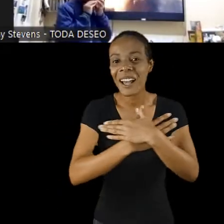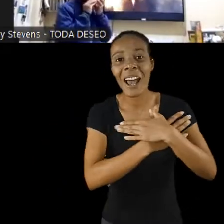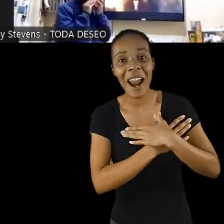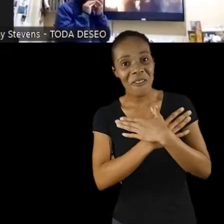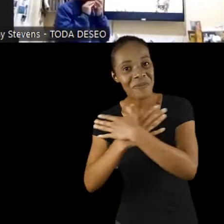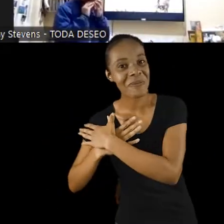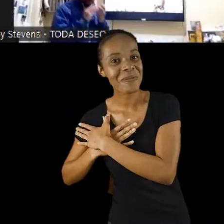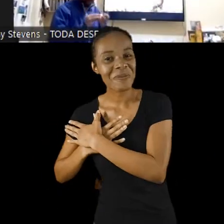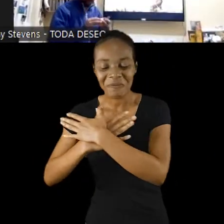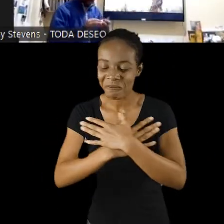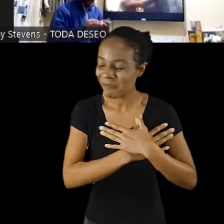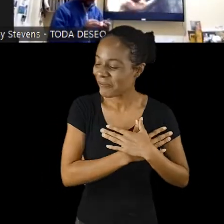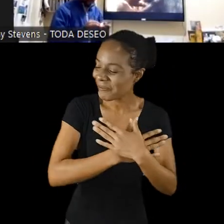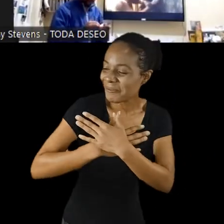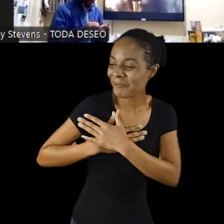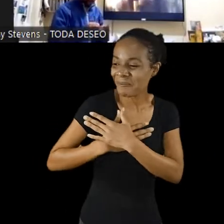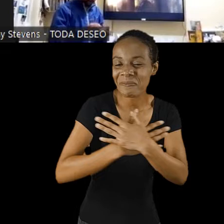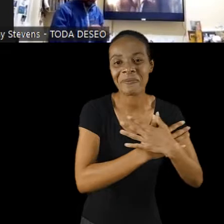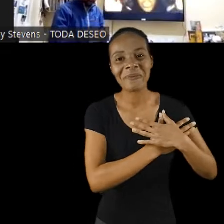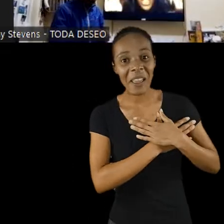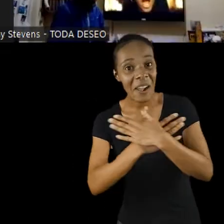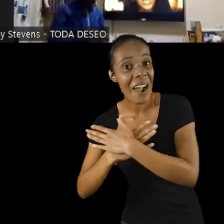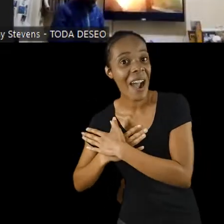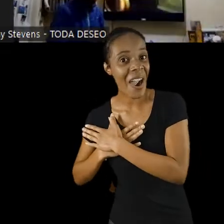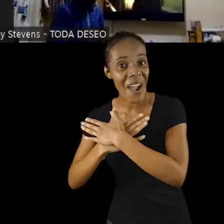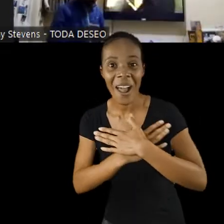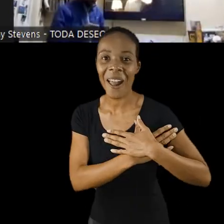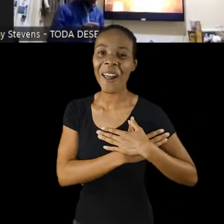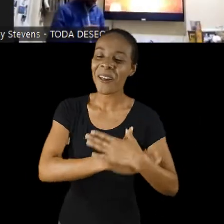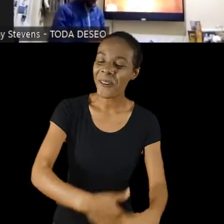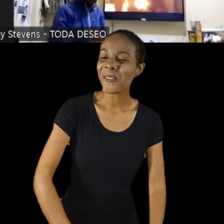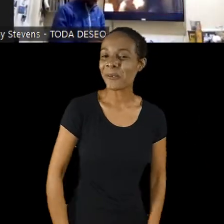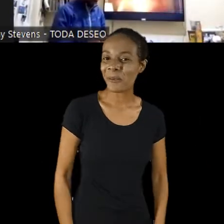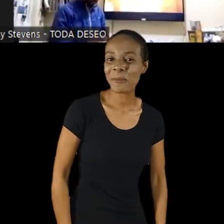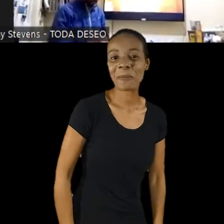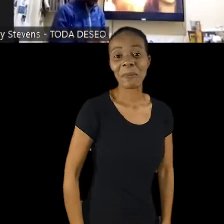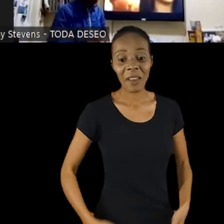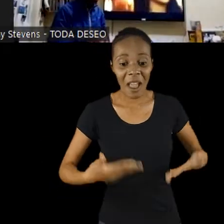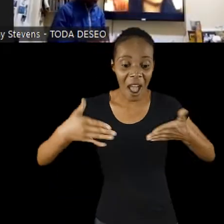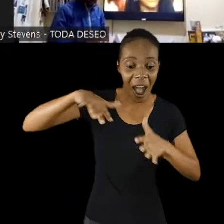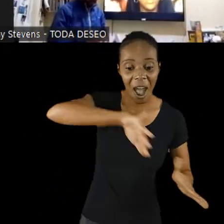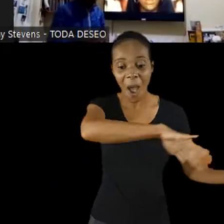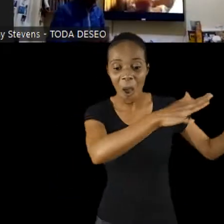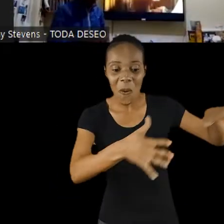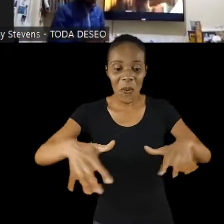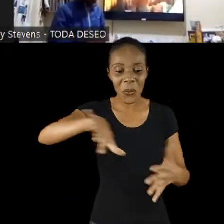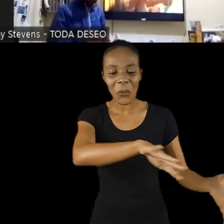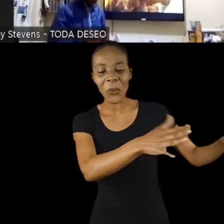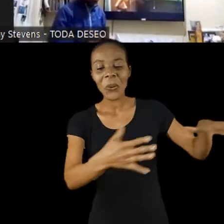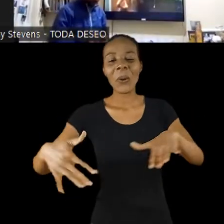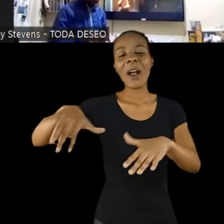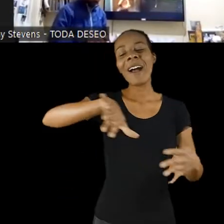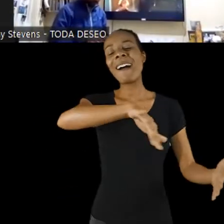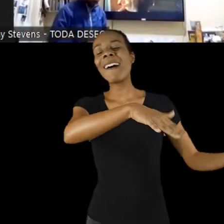saravá, saravá, saravá, saravá. Abre o mar que a gente